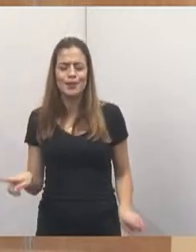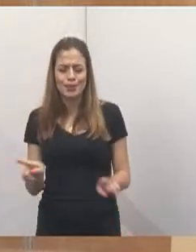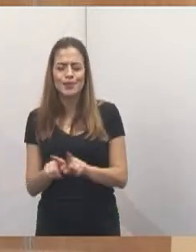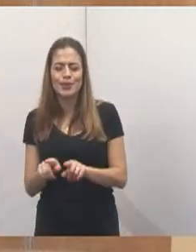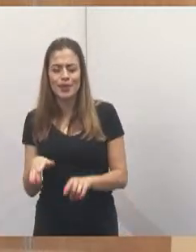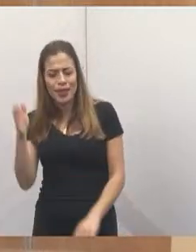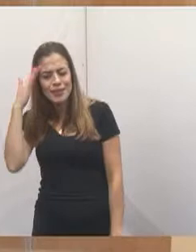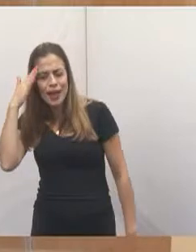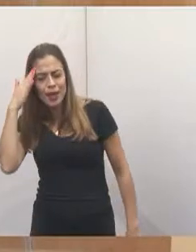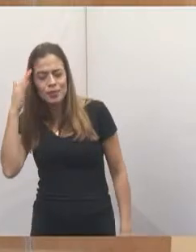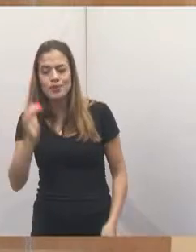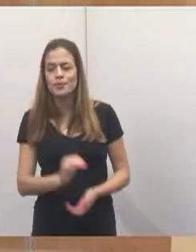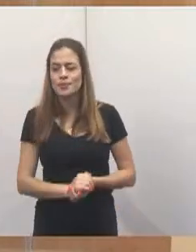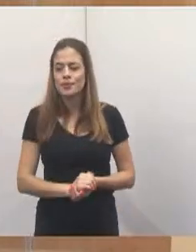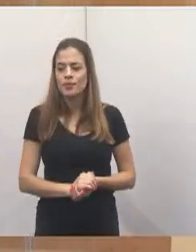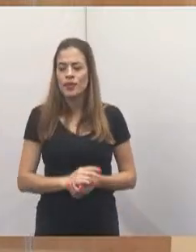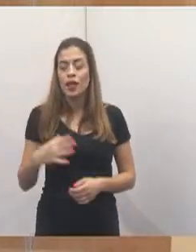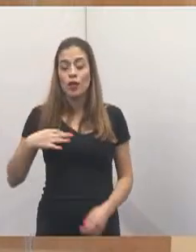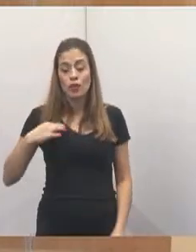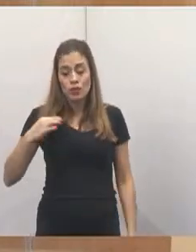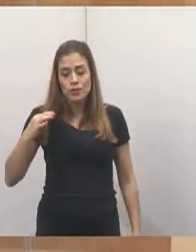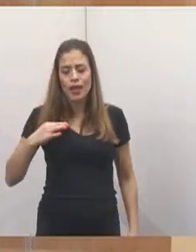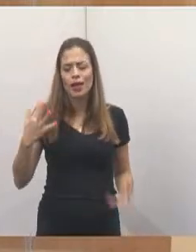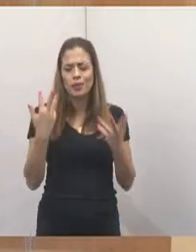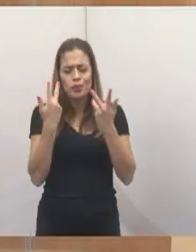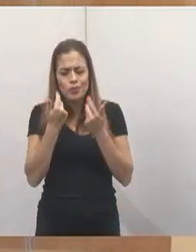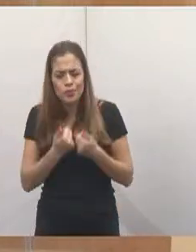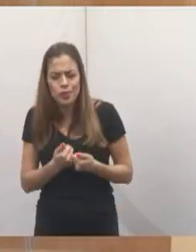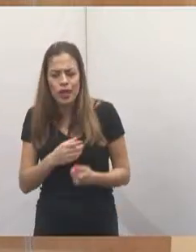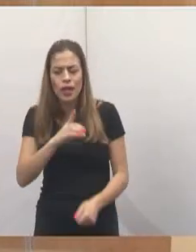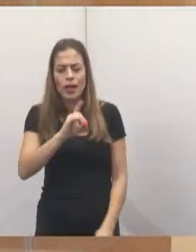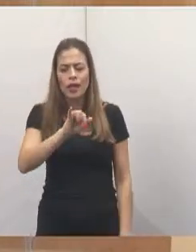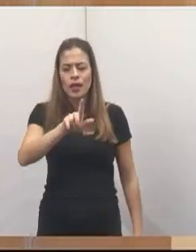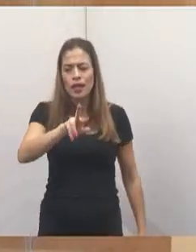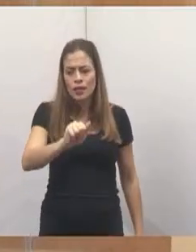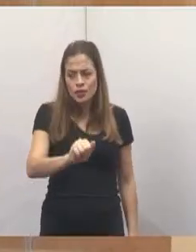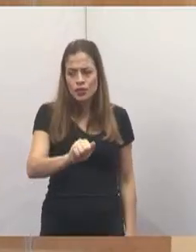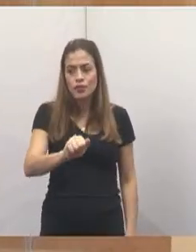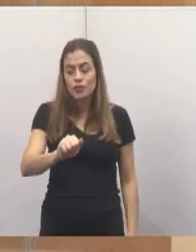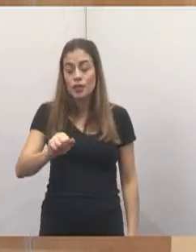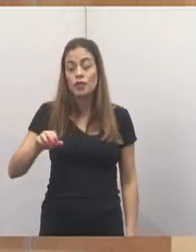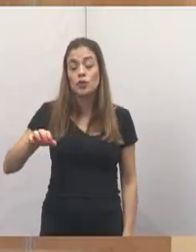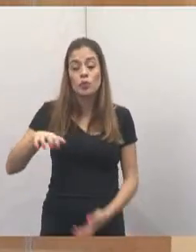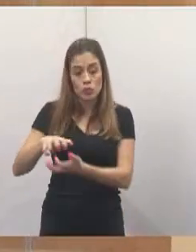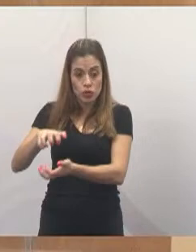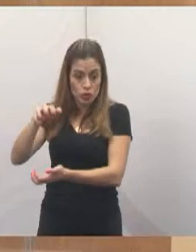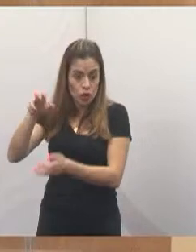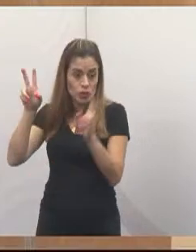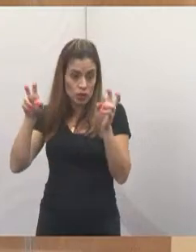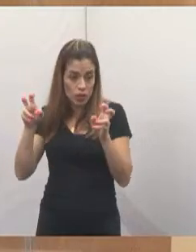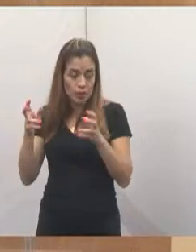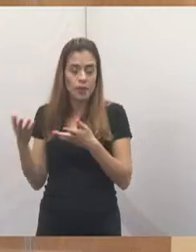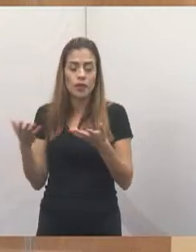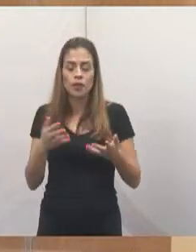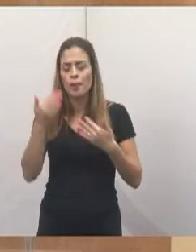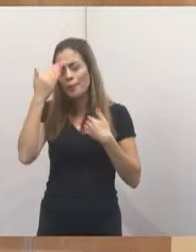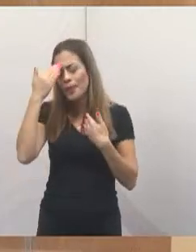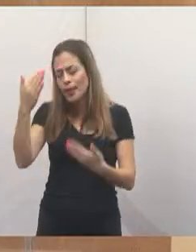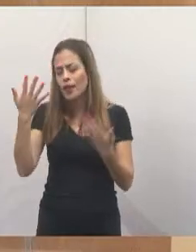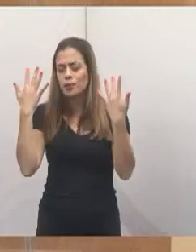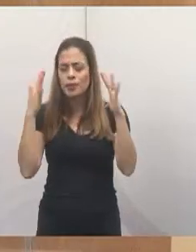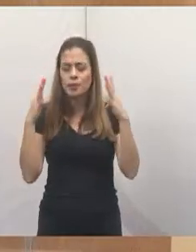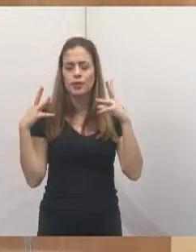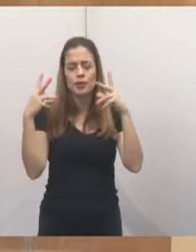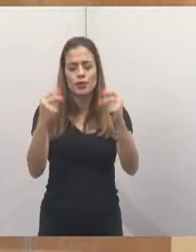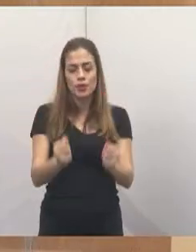voluntária aí na causa animal de muitos anos, a Diva aí na causa dos idosos. E é isso, gente. Muito obrigado, parabéns a todos, e